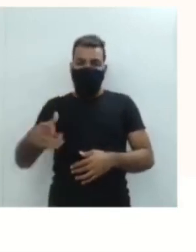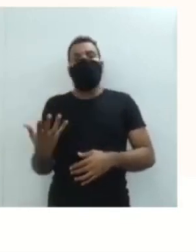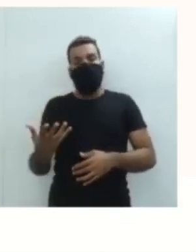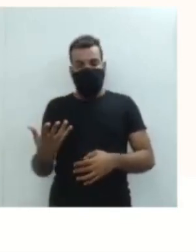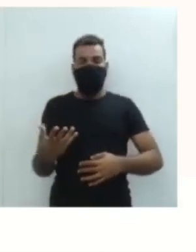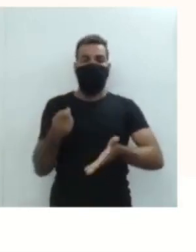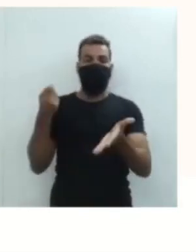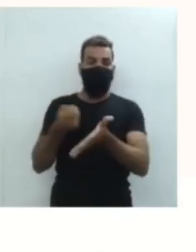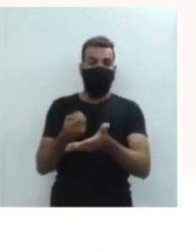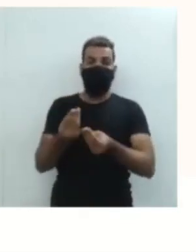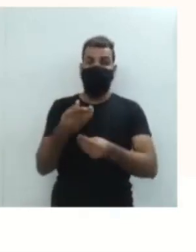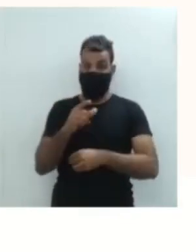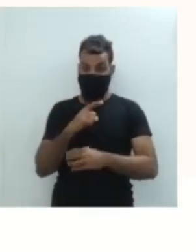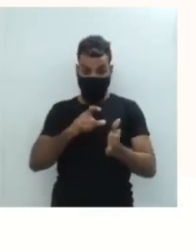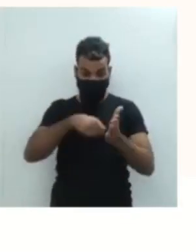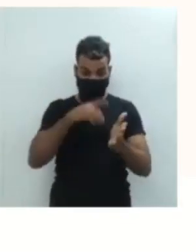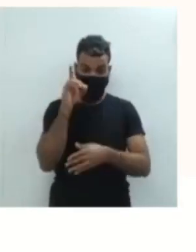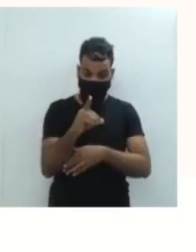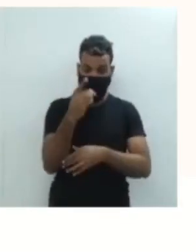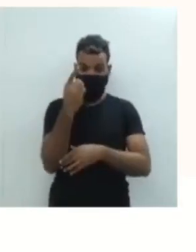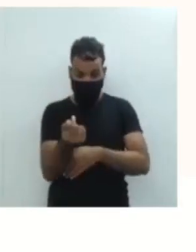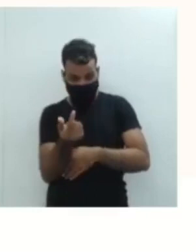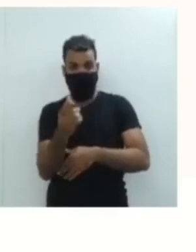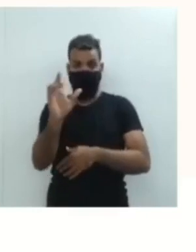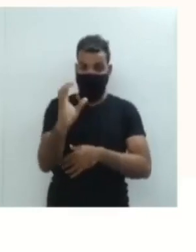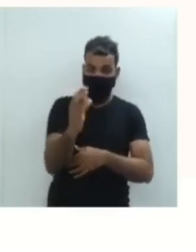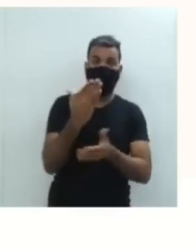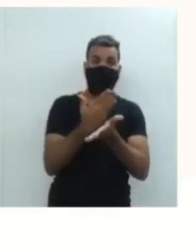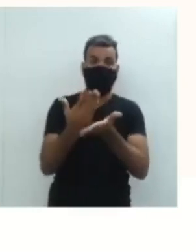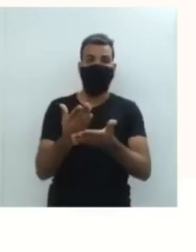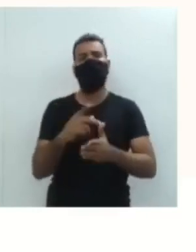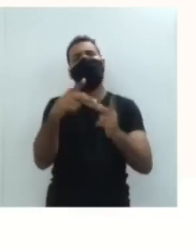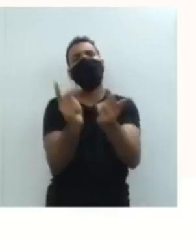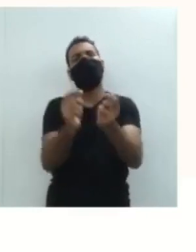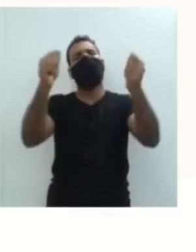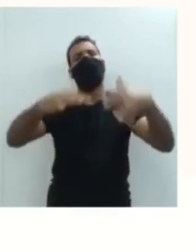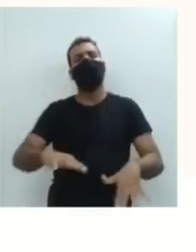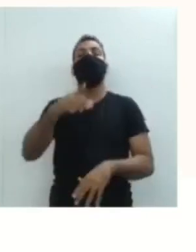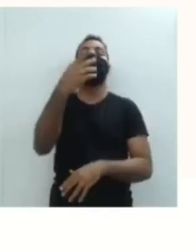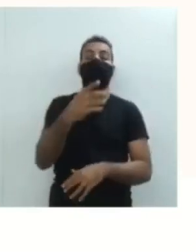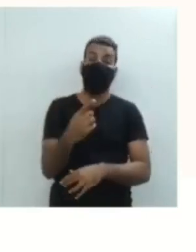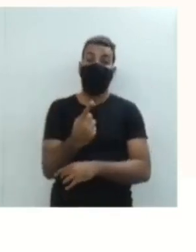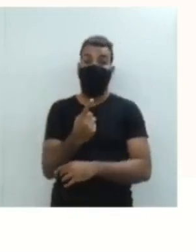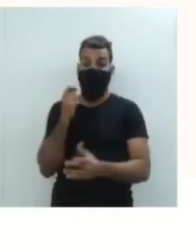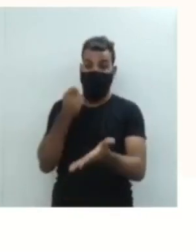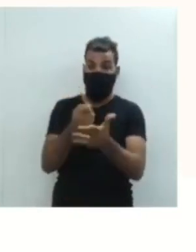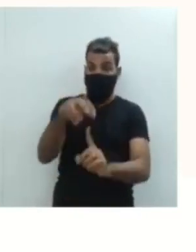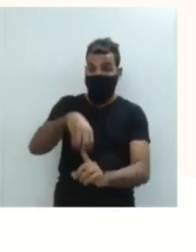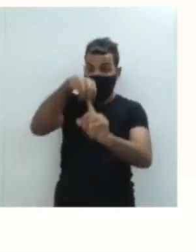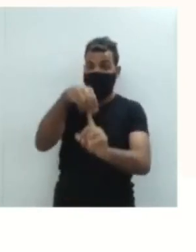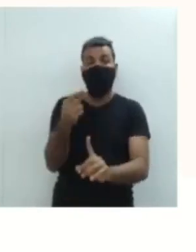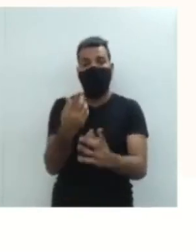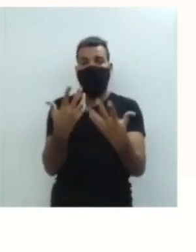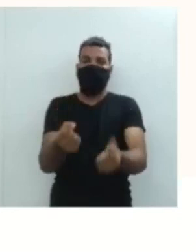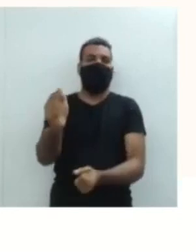de pagamento em vez de ser cartão de crédito débito dinheiro como a minha classe é o prato promocional então a única forma de pagamento que eu aceito